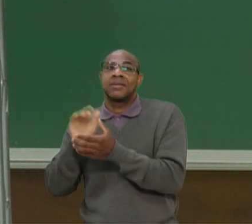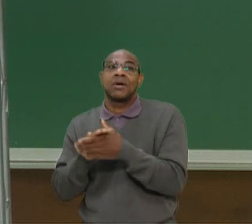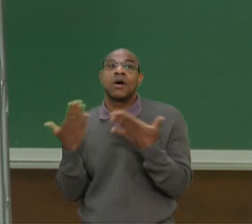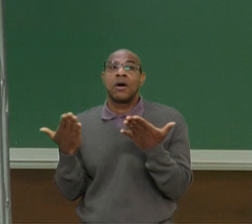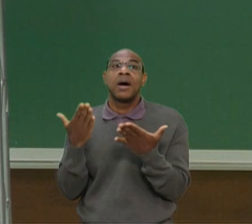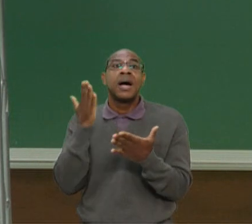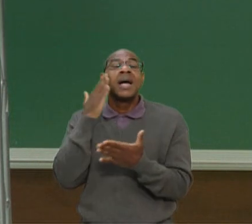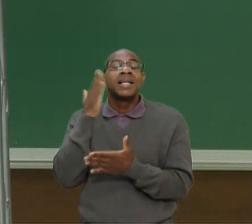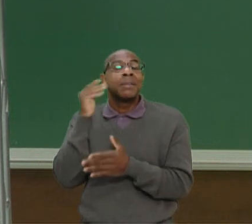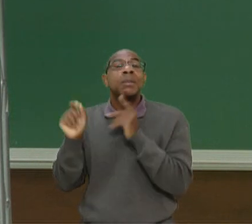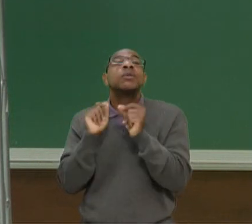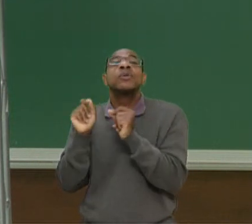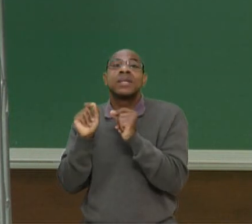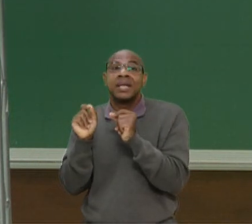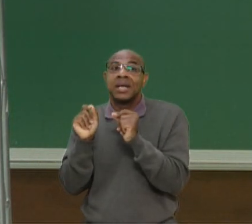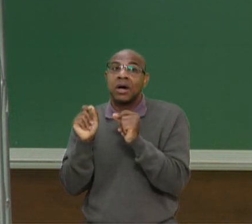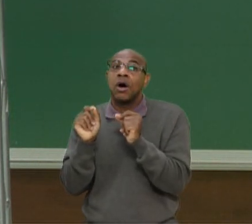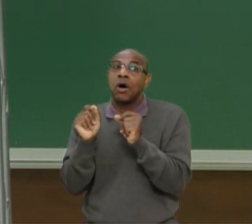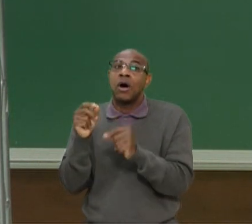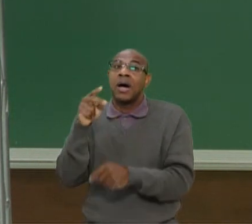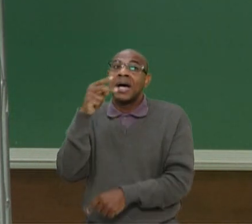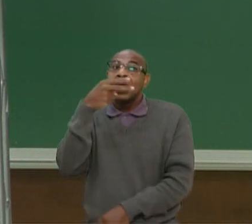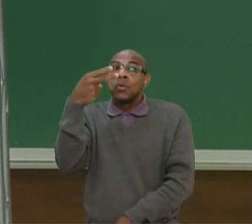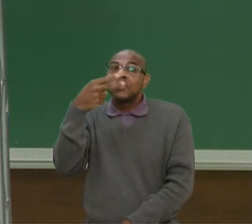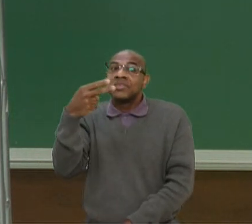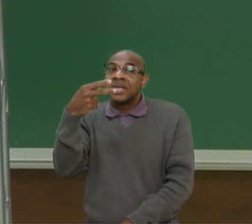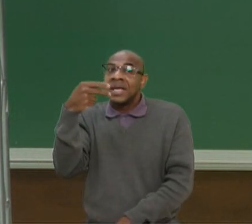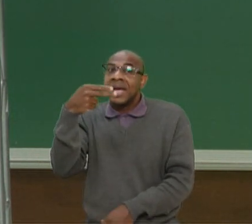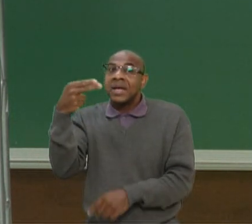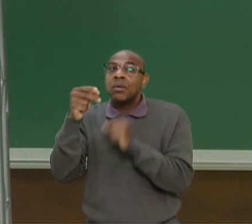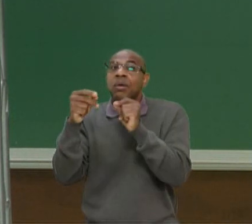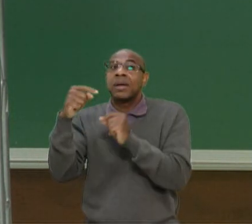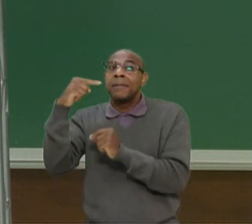W, ou seja, o z é igual ao oposto de W.